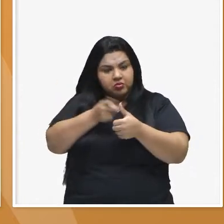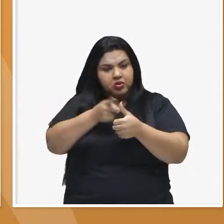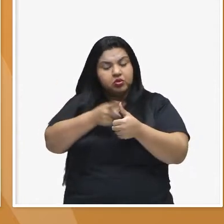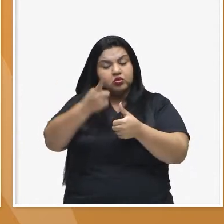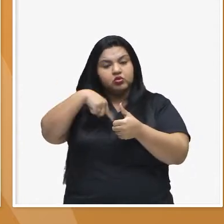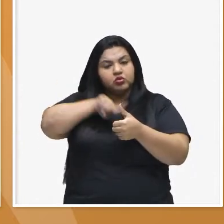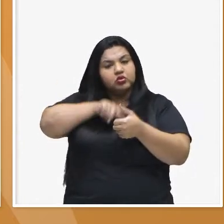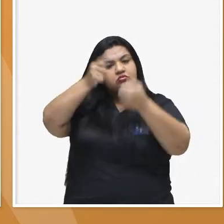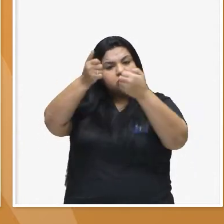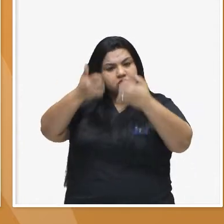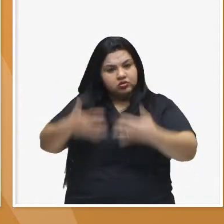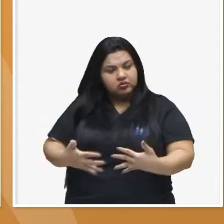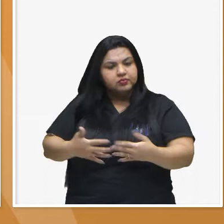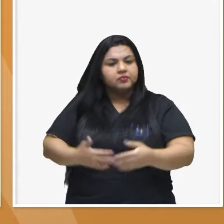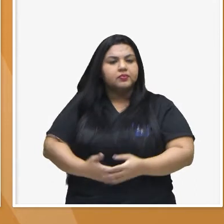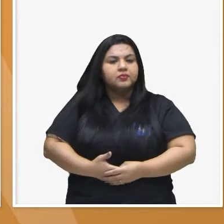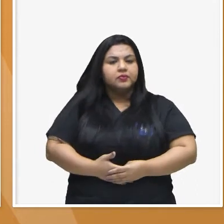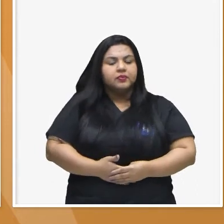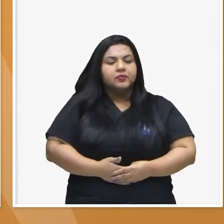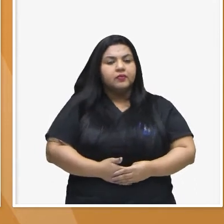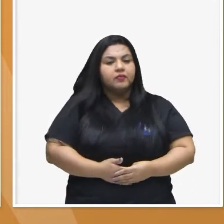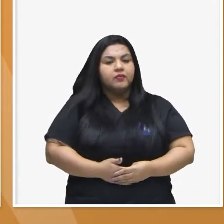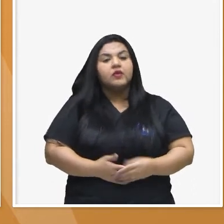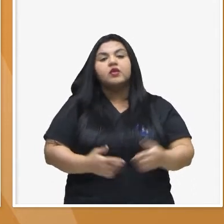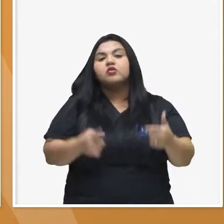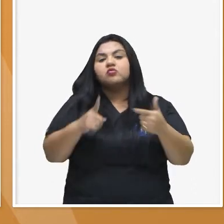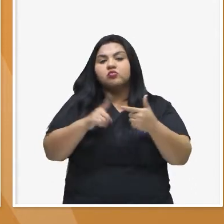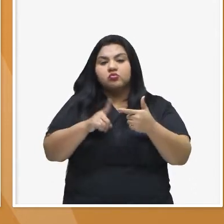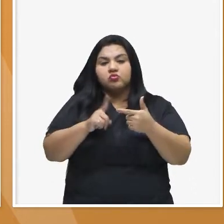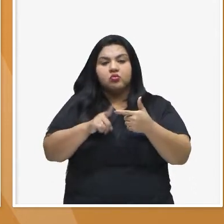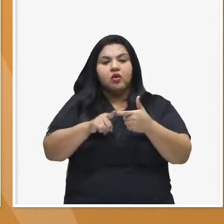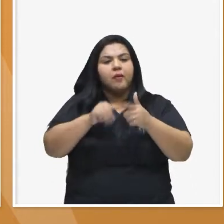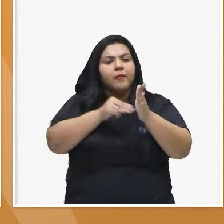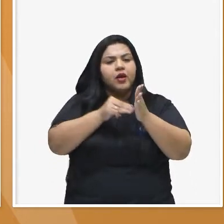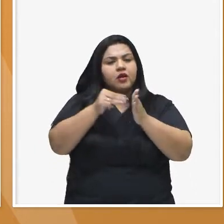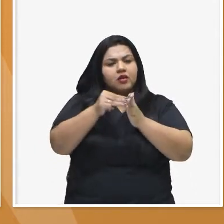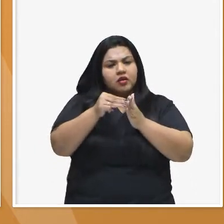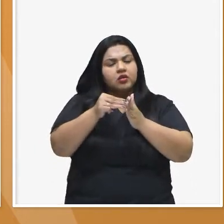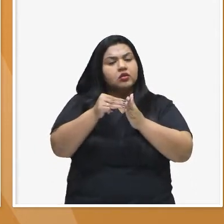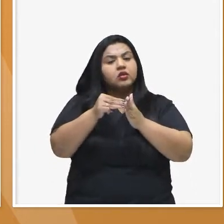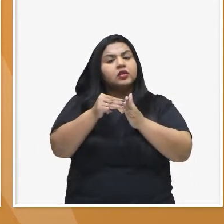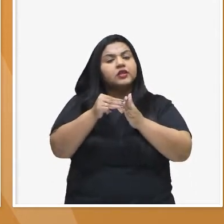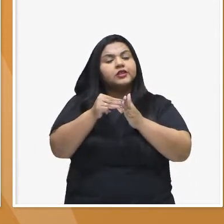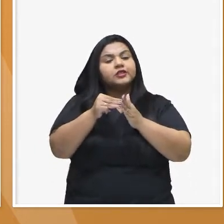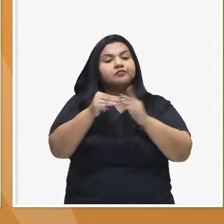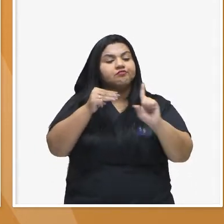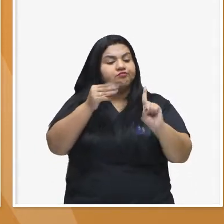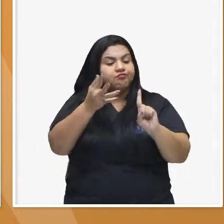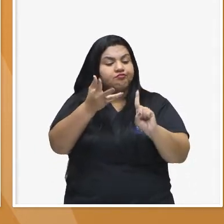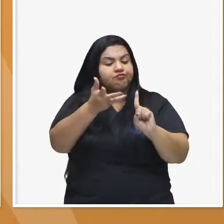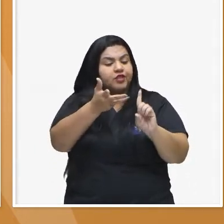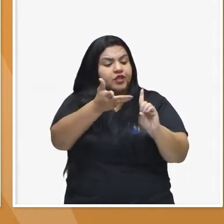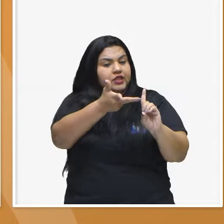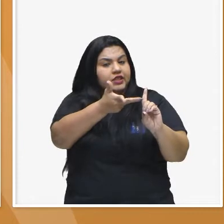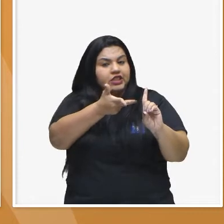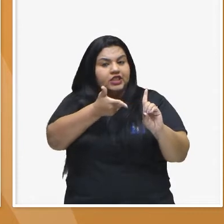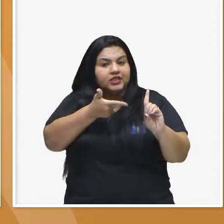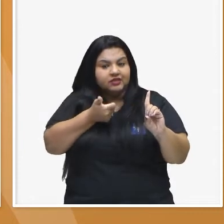explicamos aqui. O método. O método é o método dialético que ele vai utilizar,